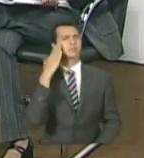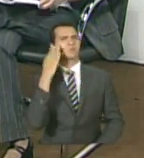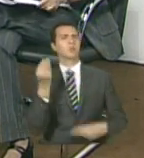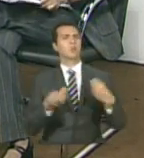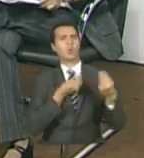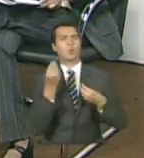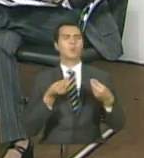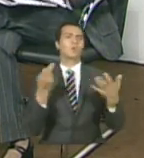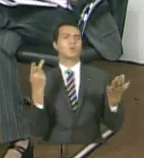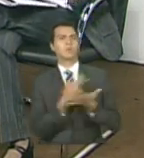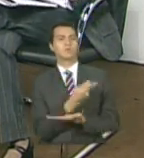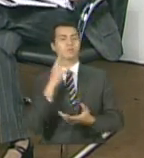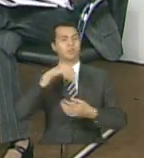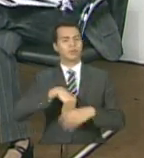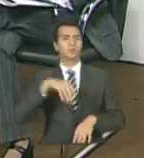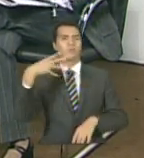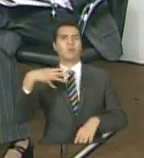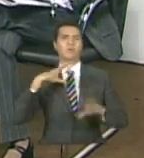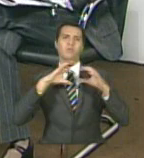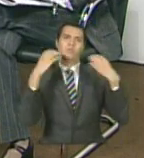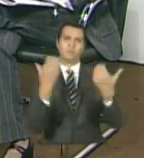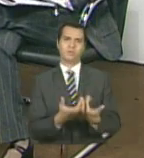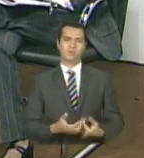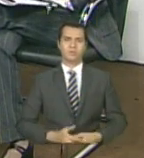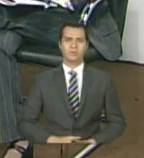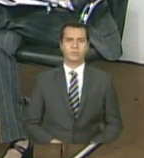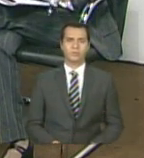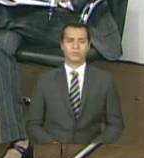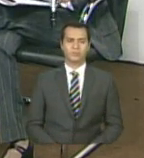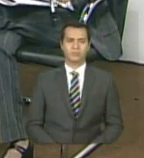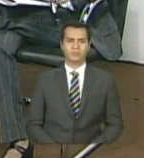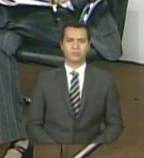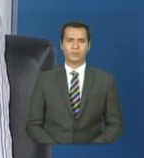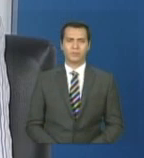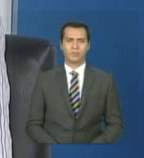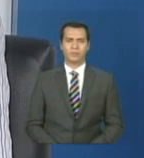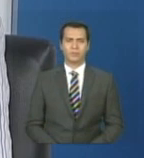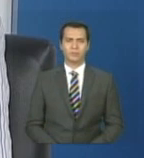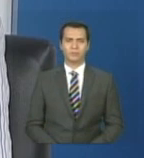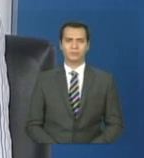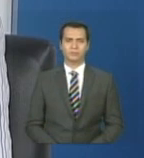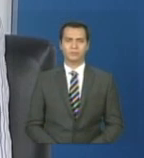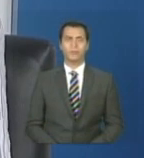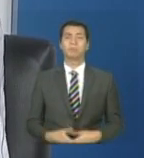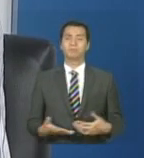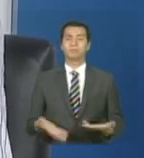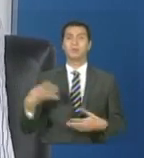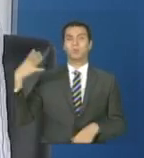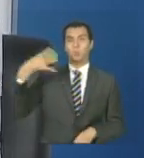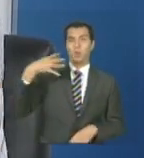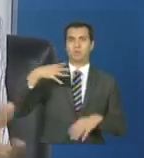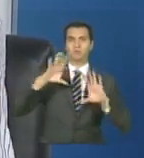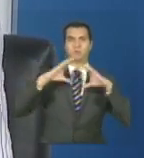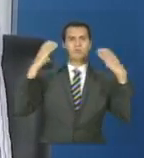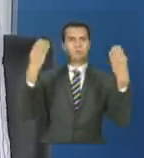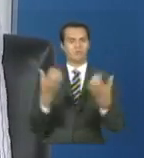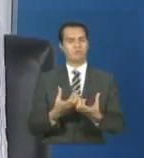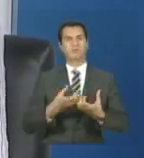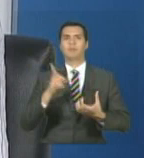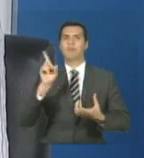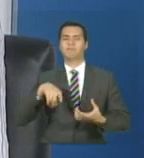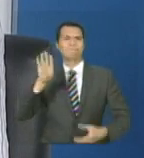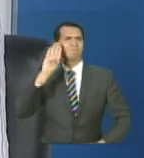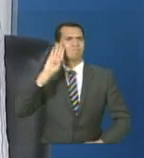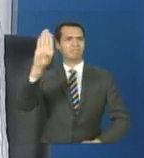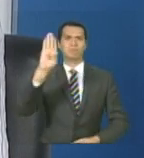importância disso na quarta conferência? Bom, a quarta conferência é o ápice, né, desse processo de construção